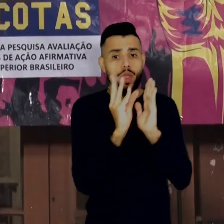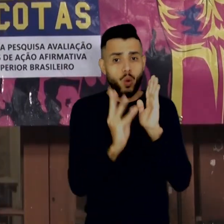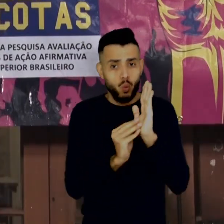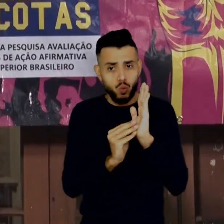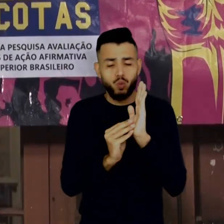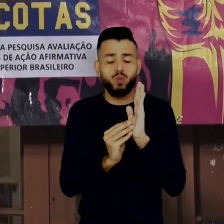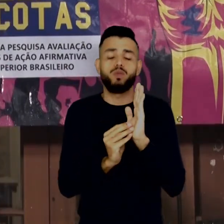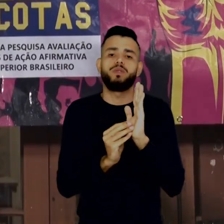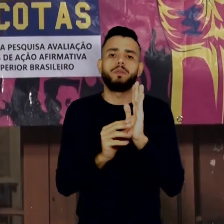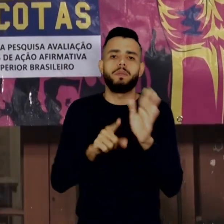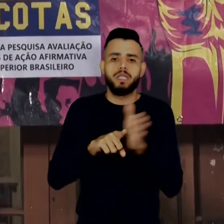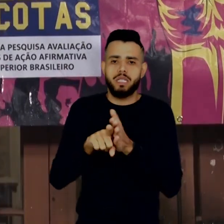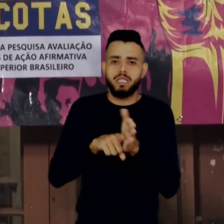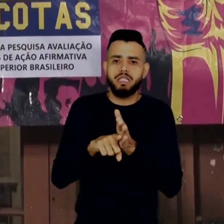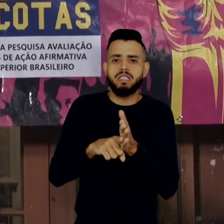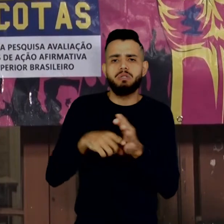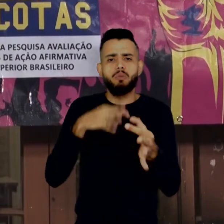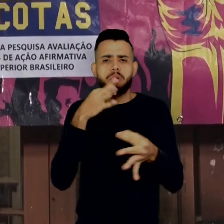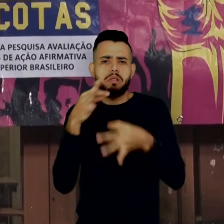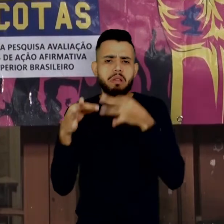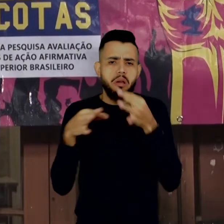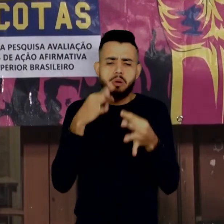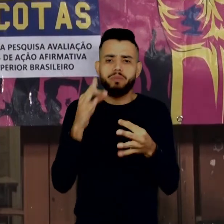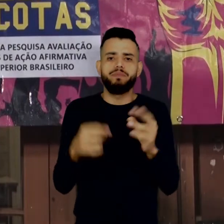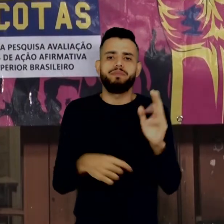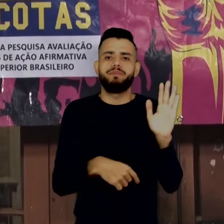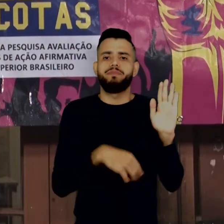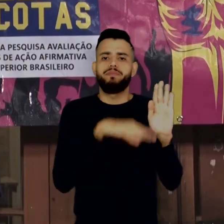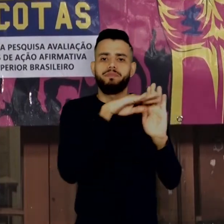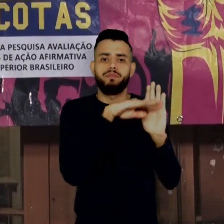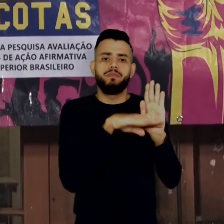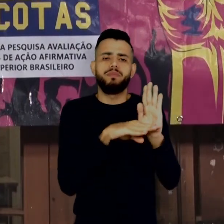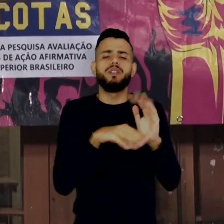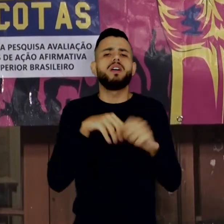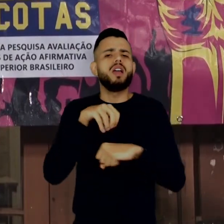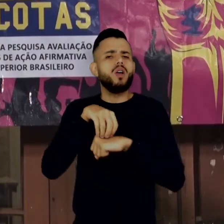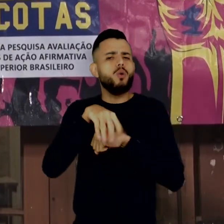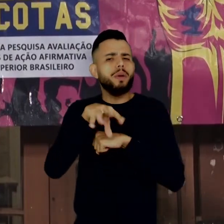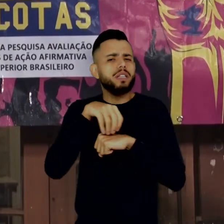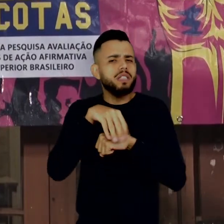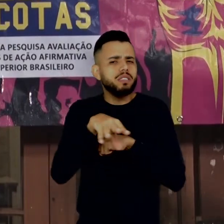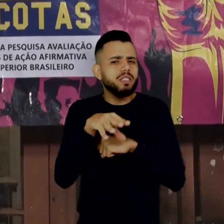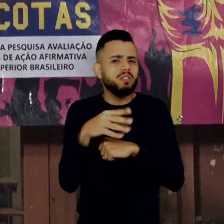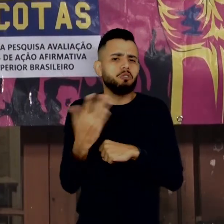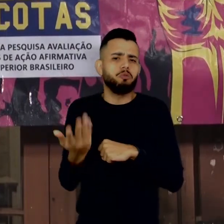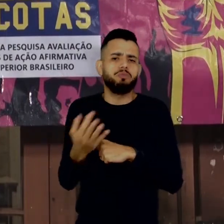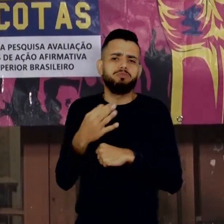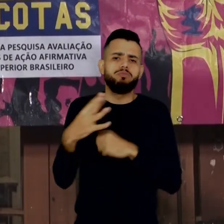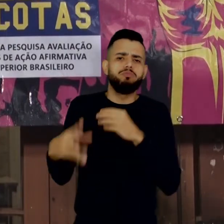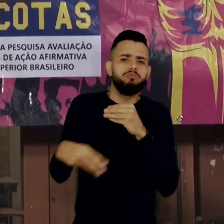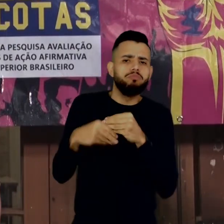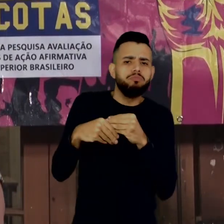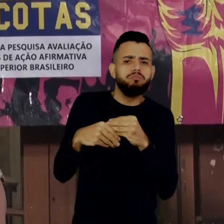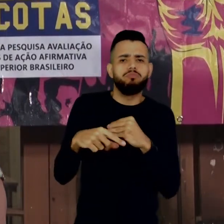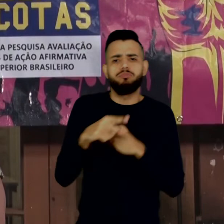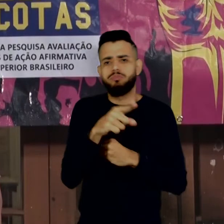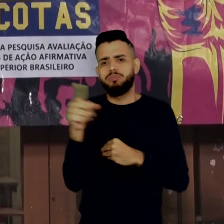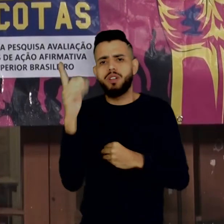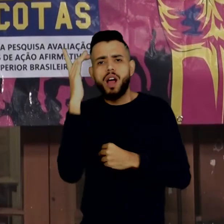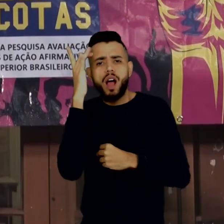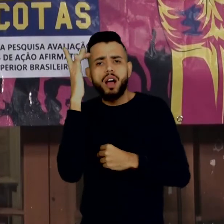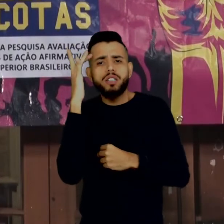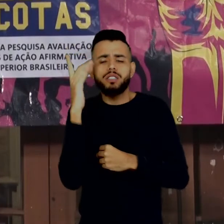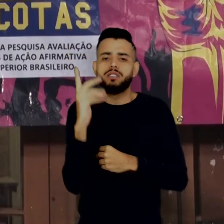consideração gostariam de fazer? Sobre as recomendações, essas recomendações, o que vocês acham?